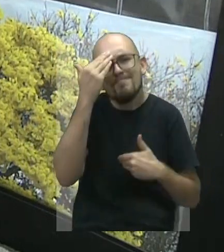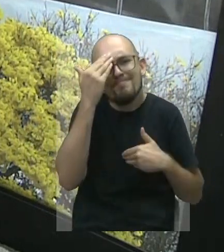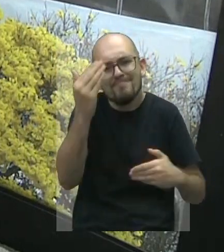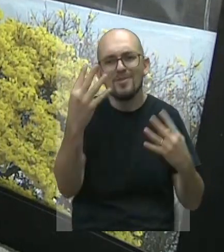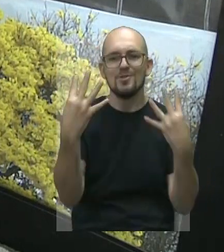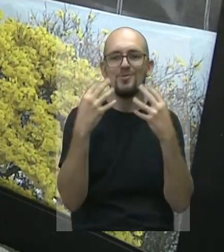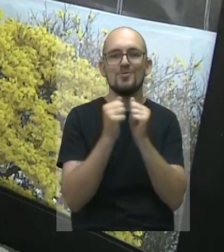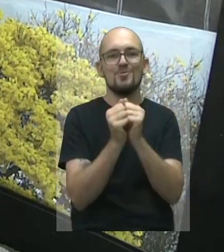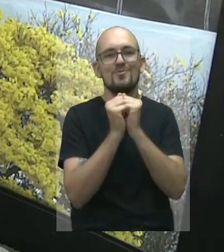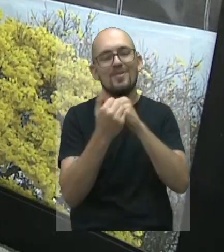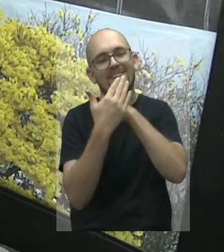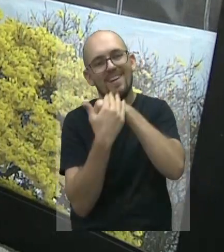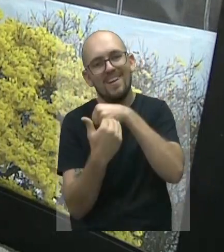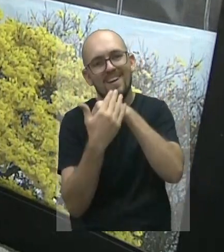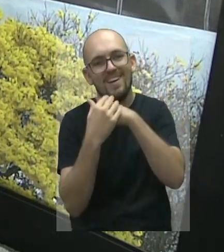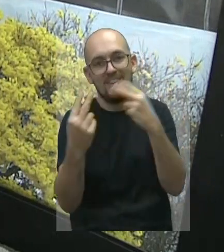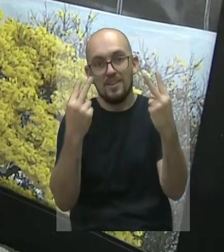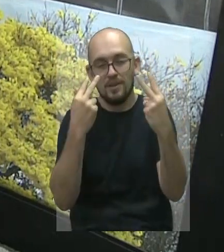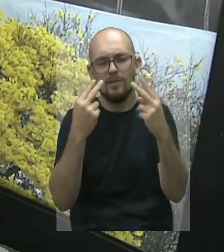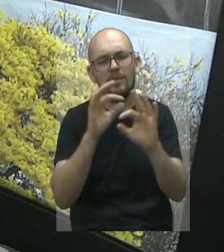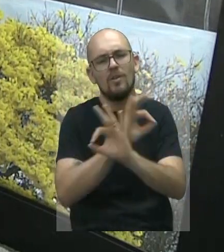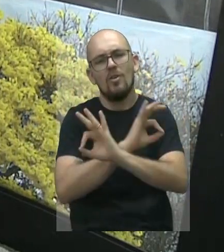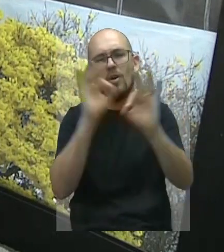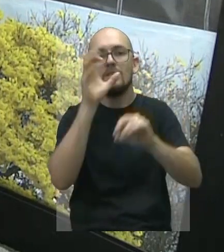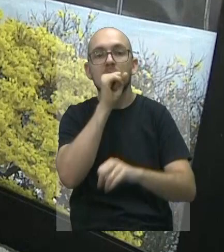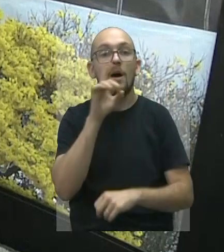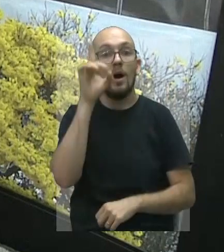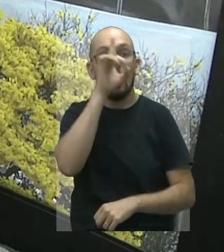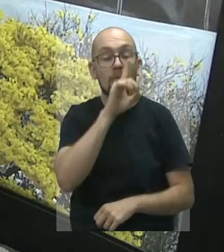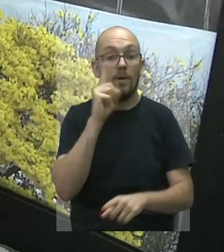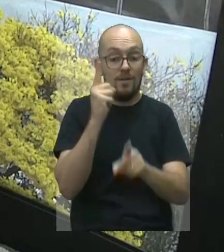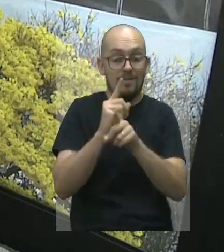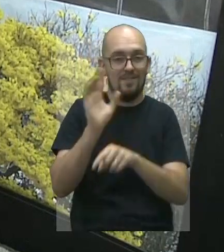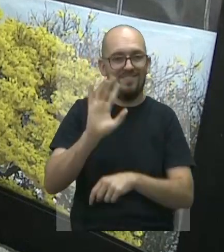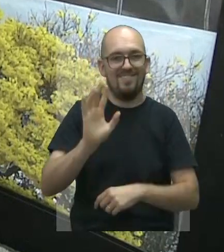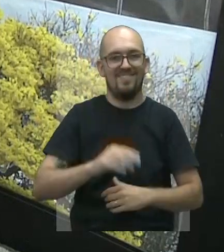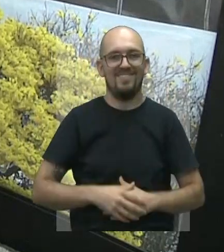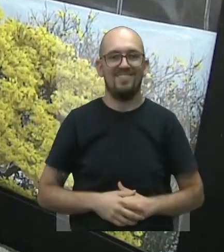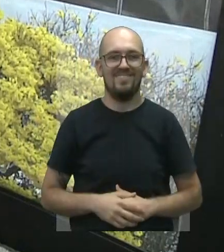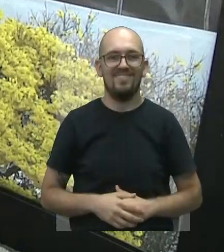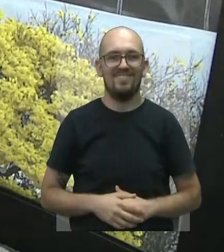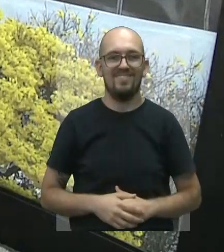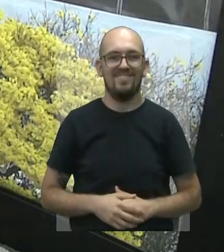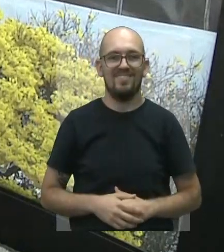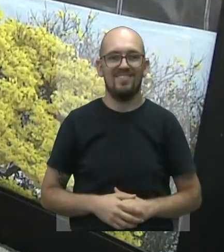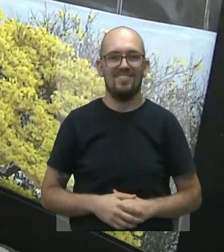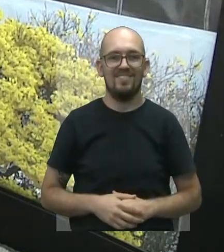companhia, pelo carinho da sua audiência, um excelente final de semana e até a próxima. Tchau!